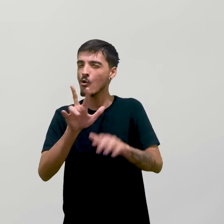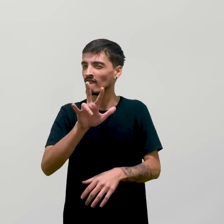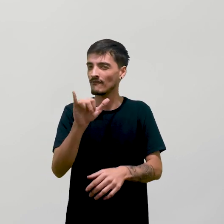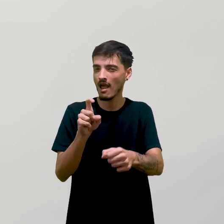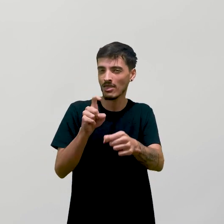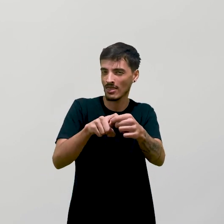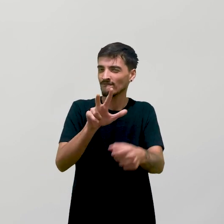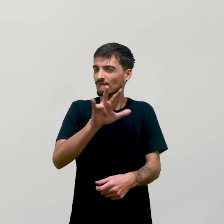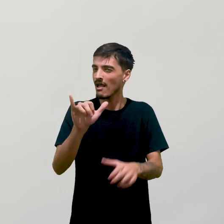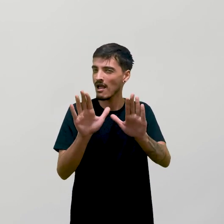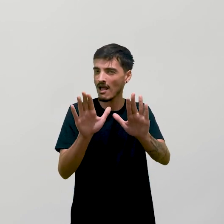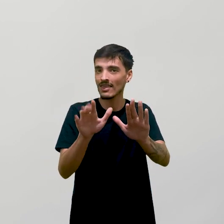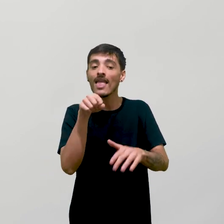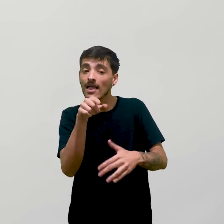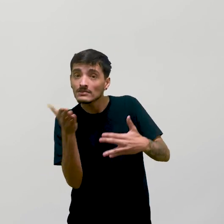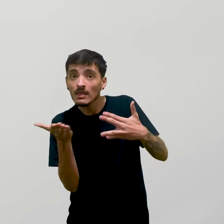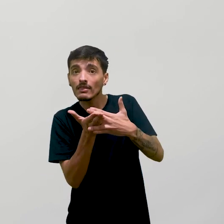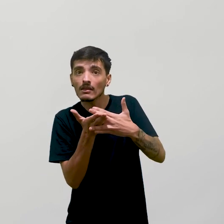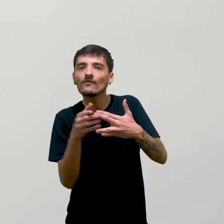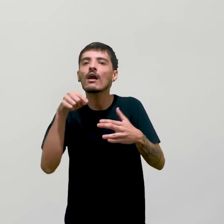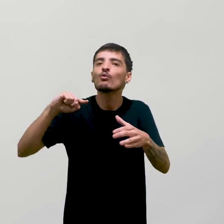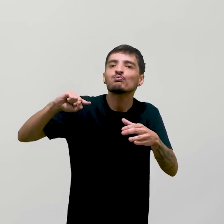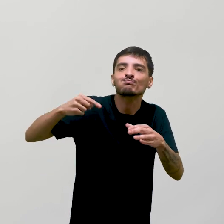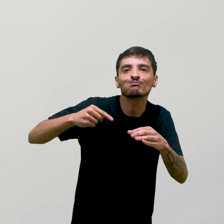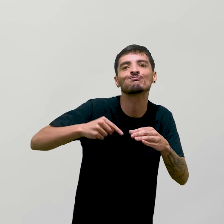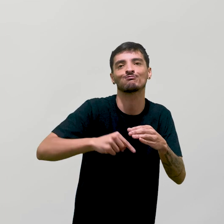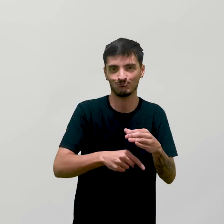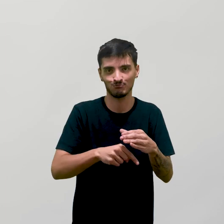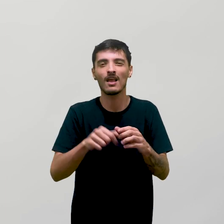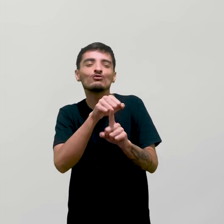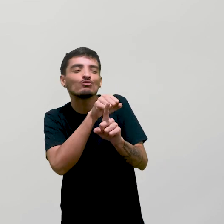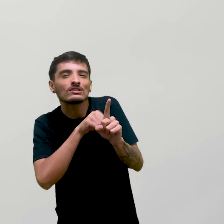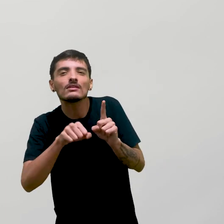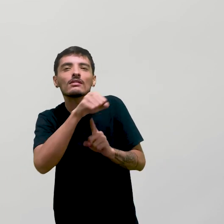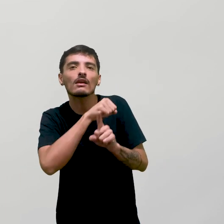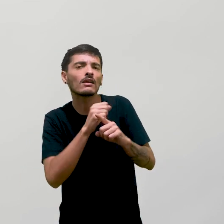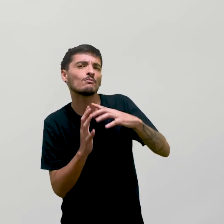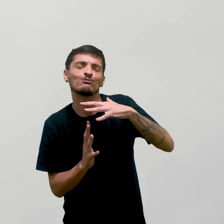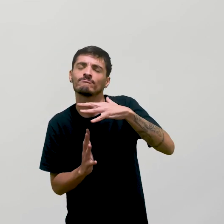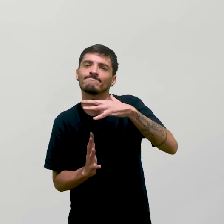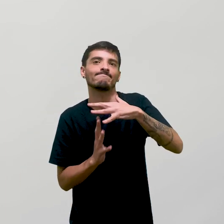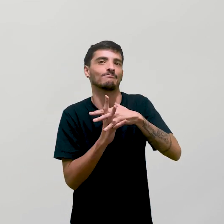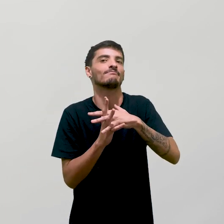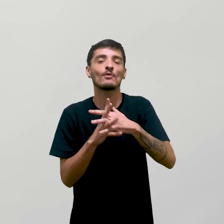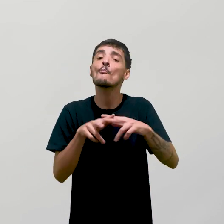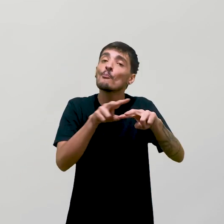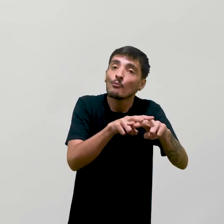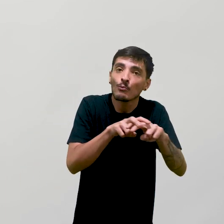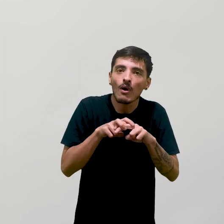intenso durante a festa. É como se os músicos falassem, descansem um pouco, pois em alguns instantes a pauleira vai